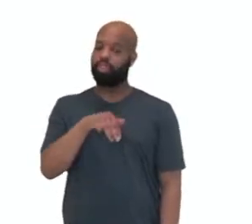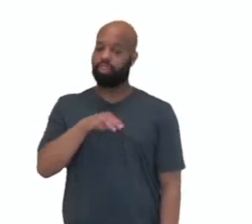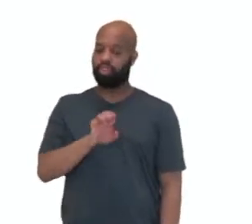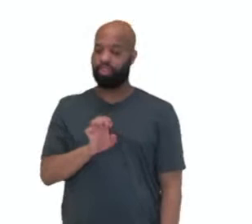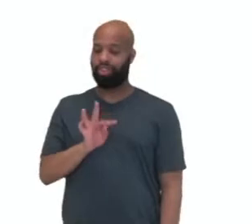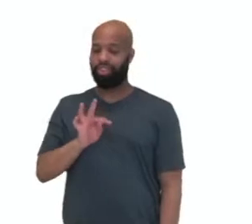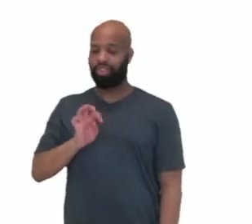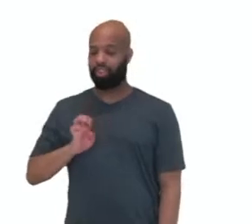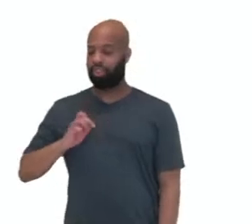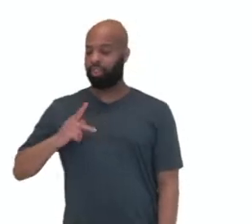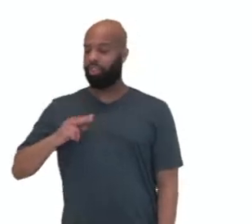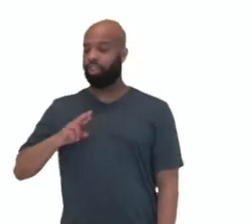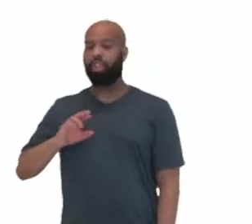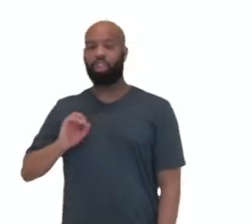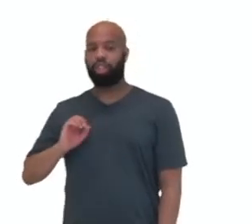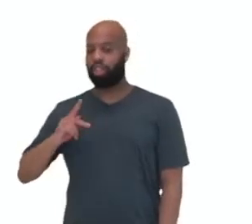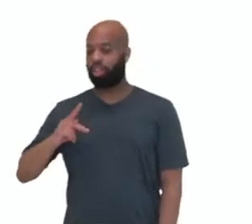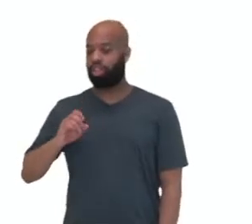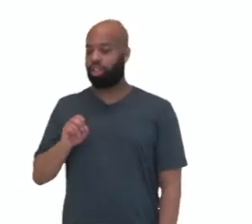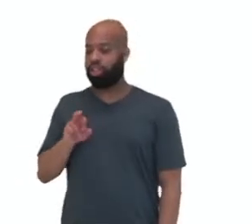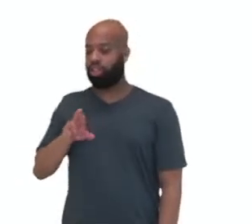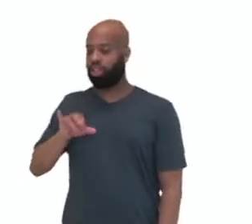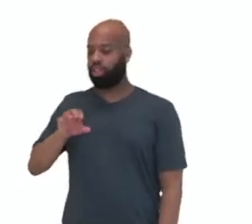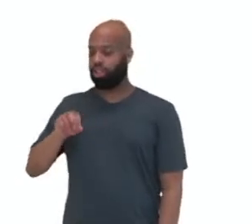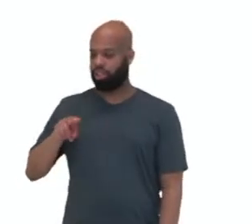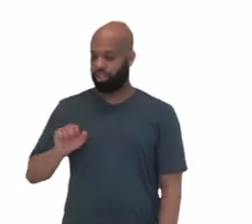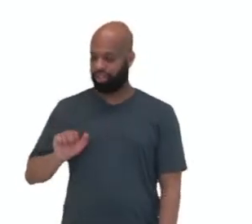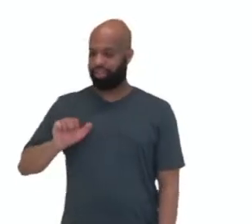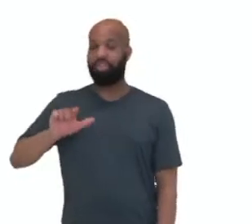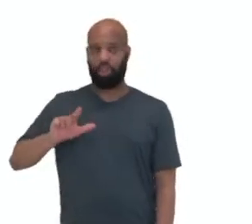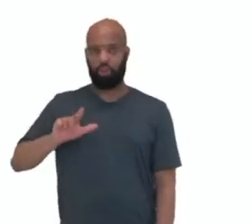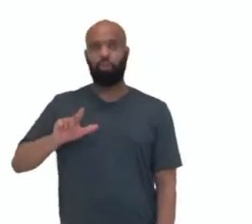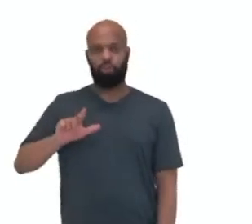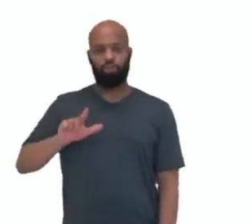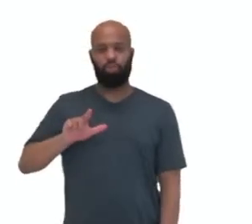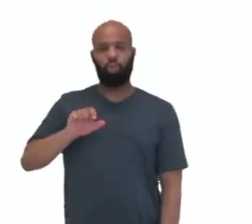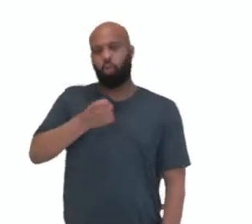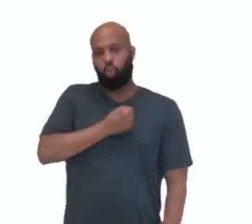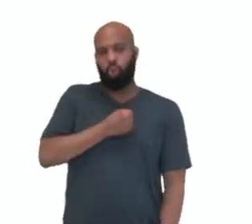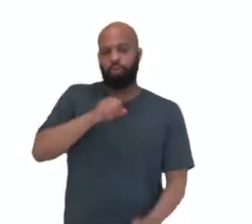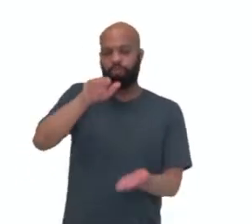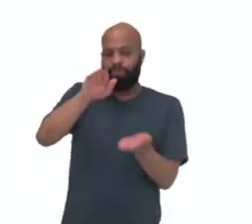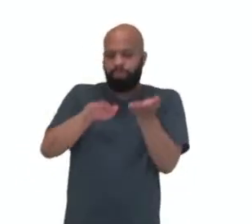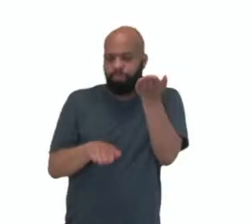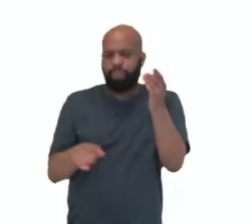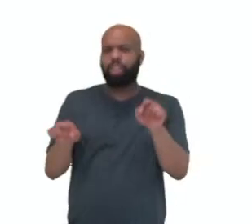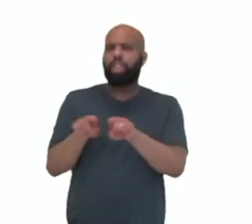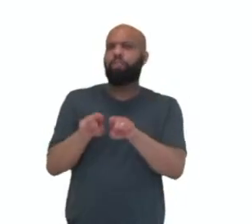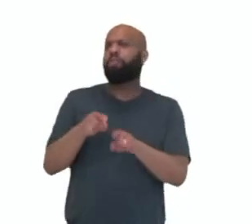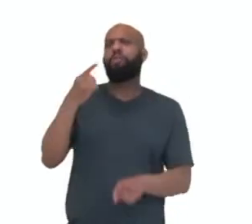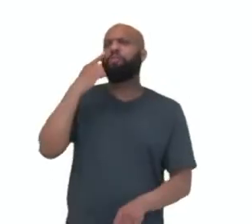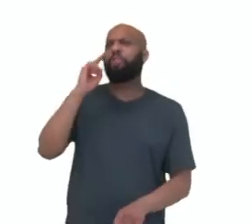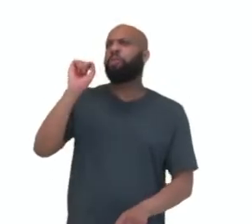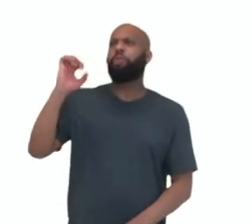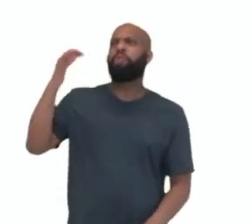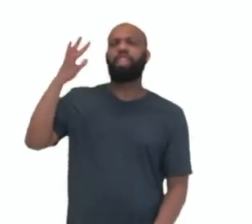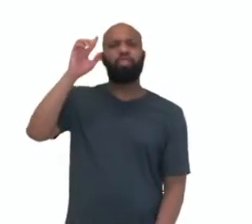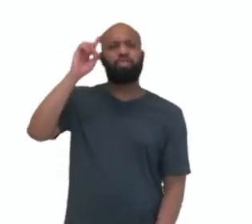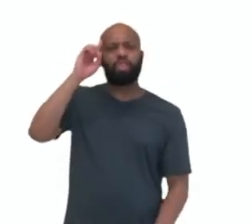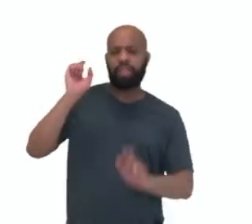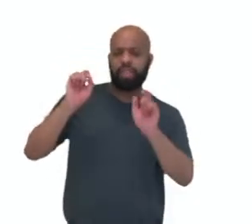números inversamente proporcionais em situações do dia a dia, em situações problemas,